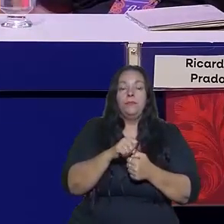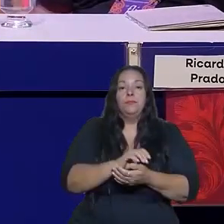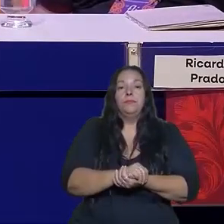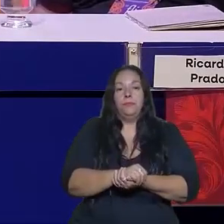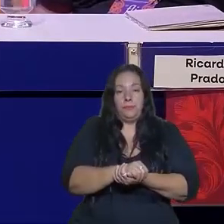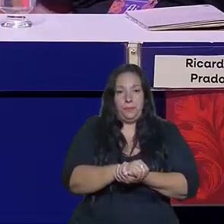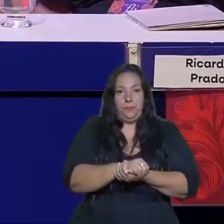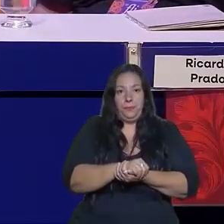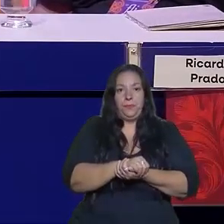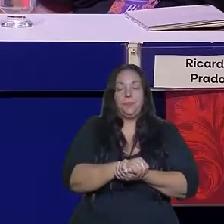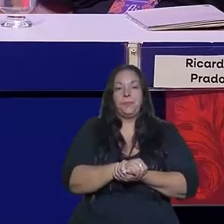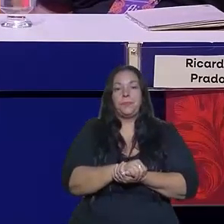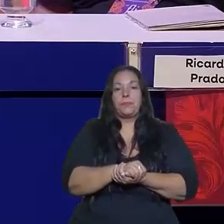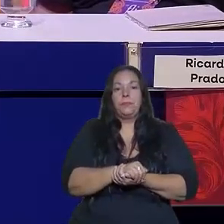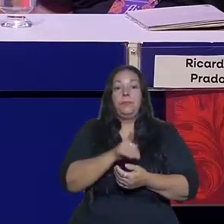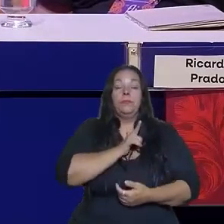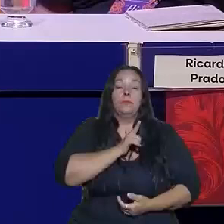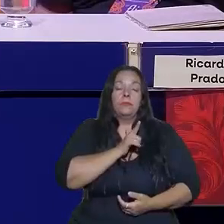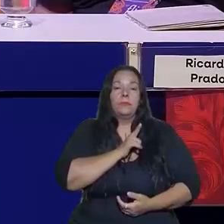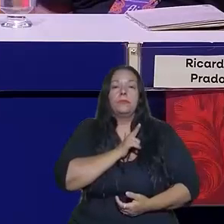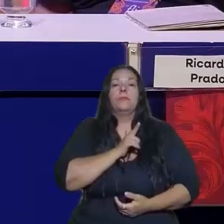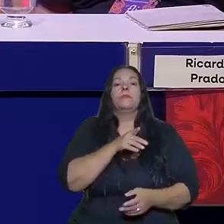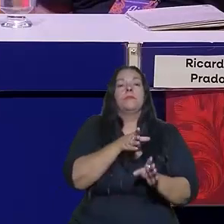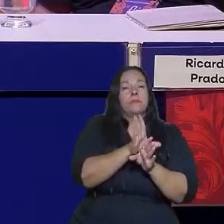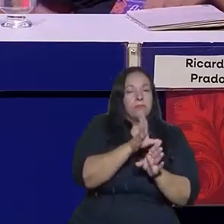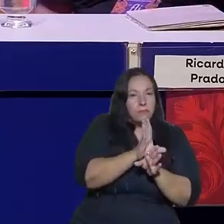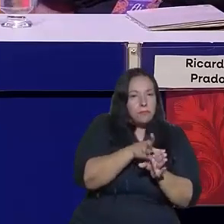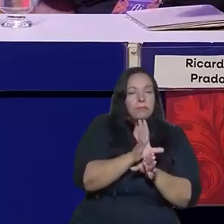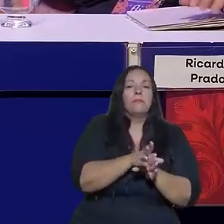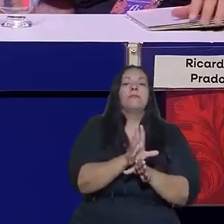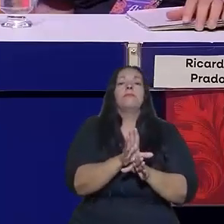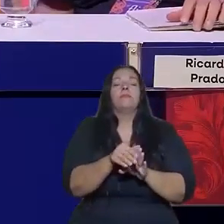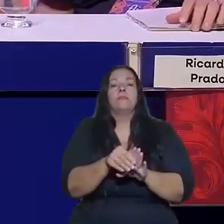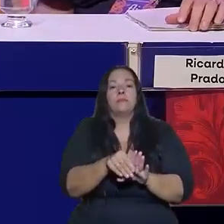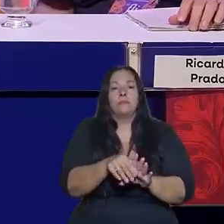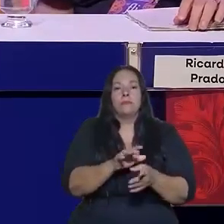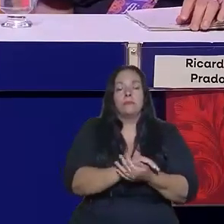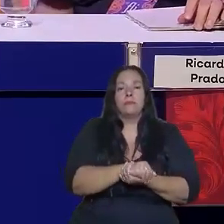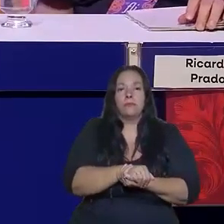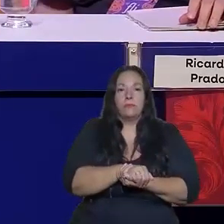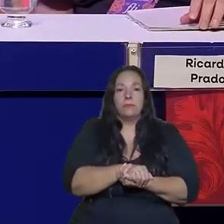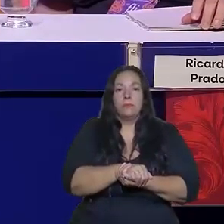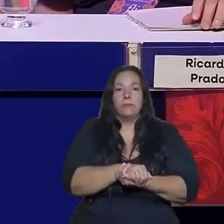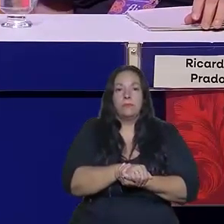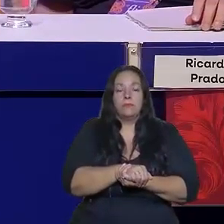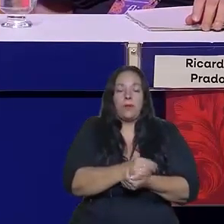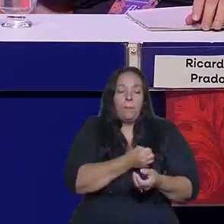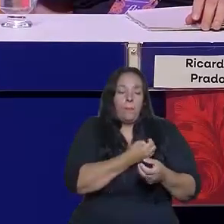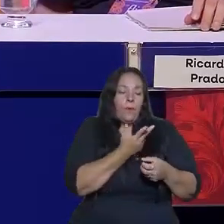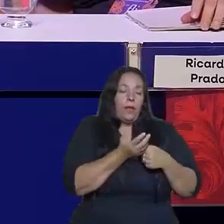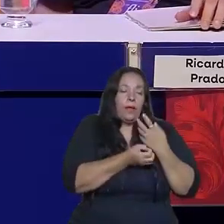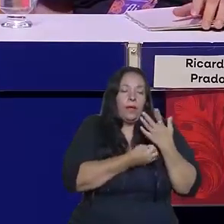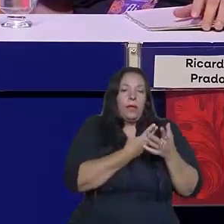ofício. E tem os ensaios, tem uns arremedos de